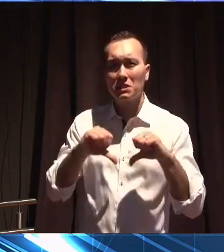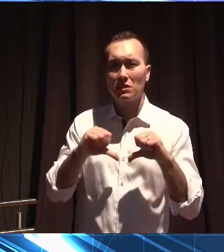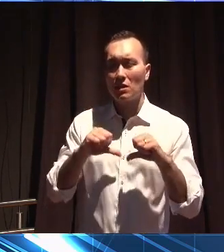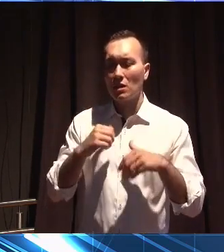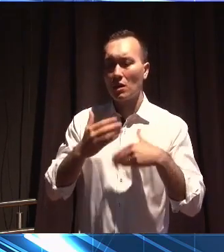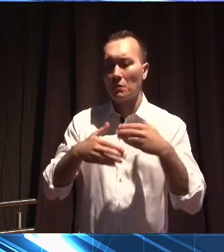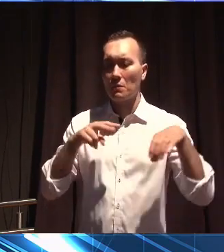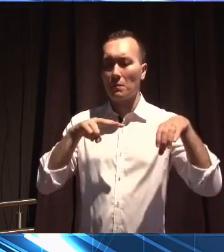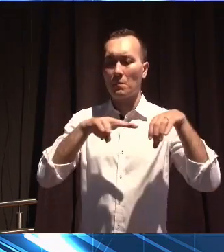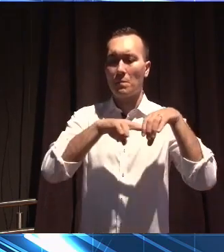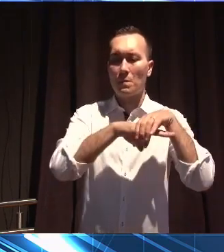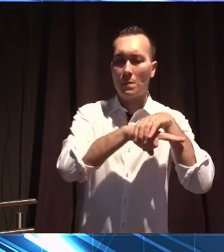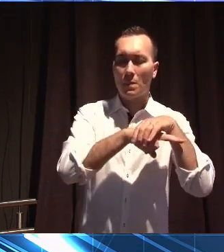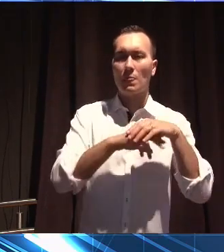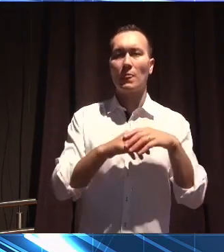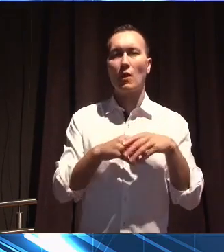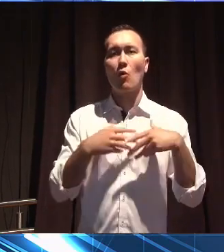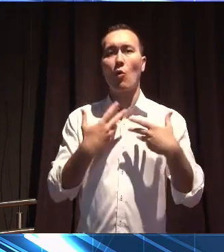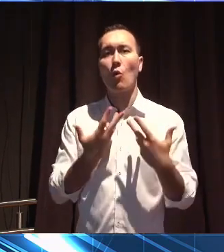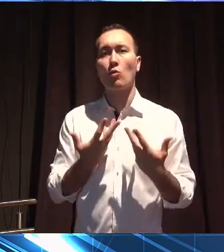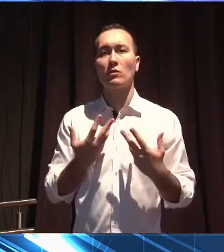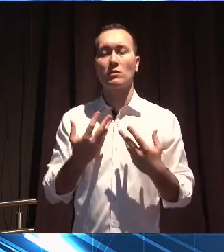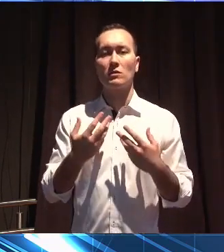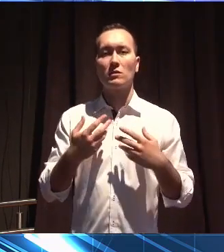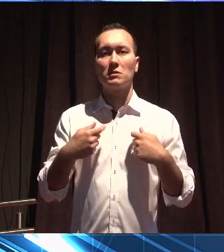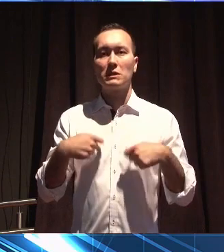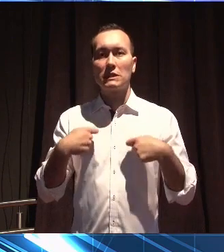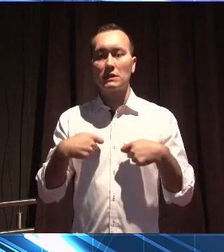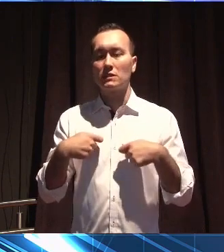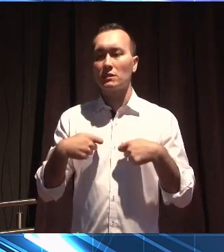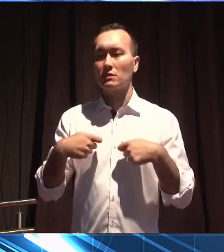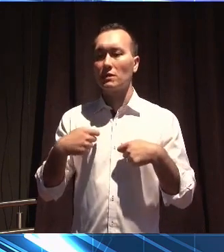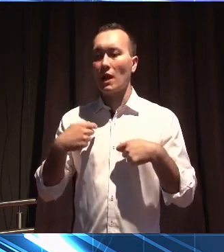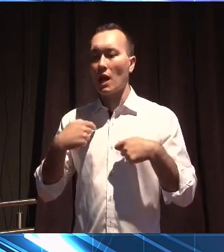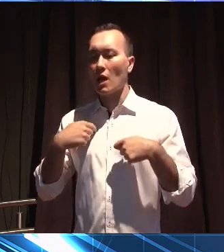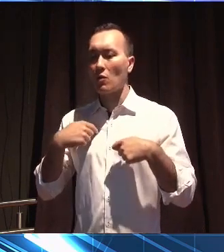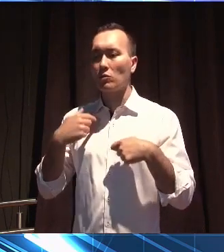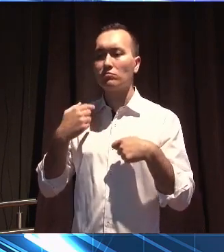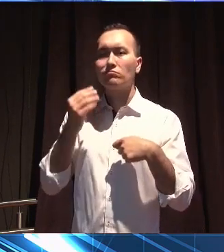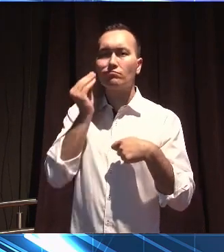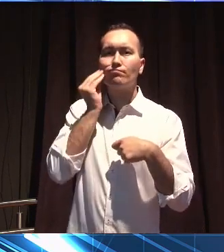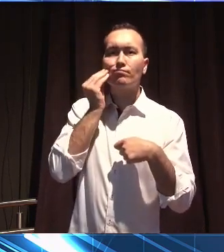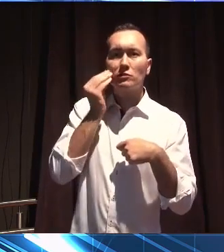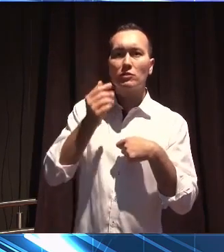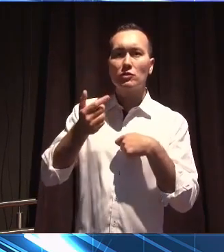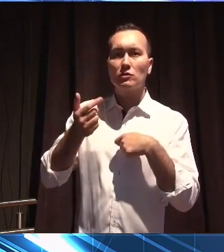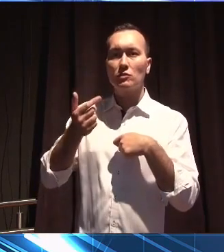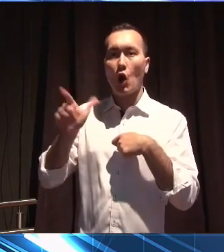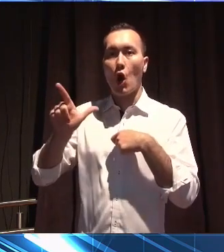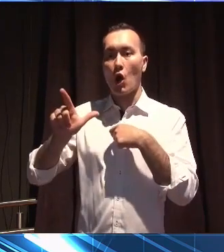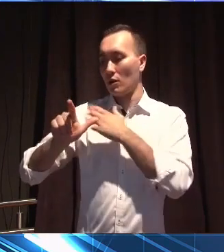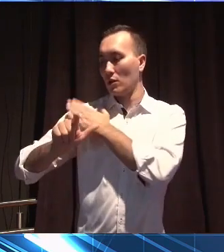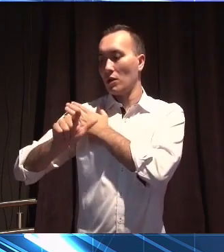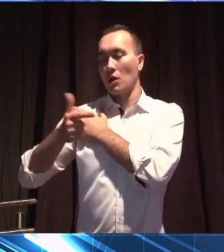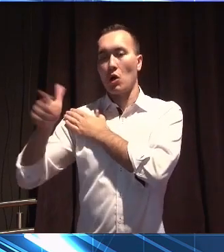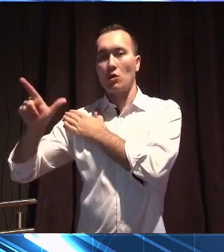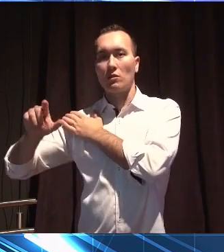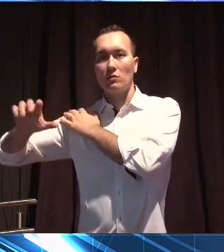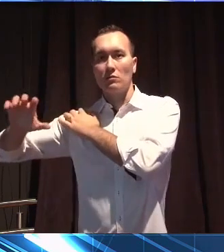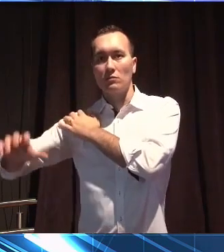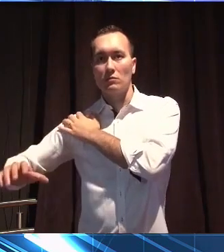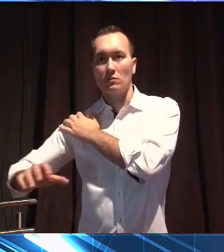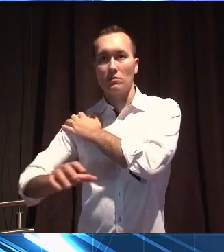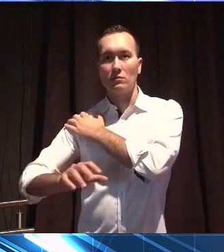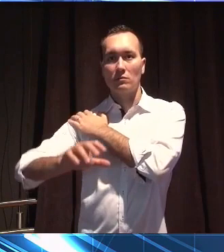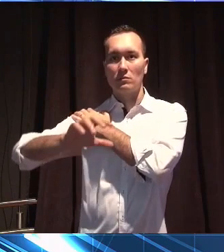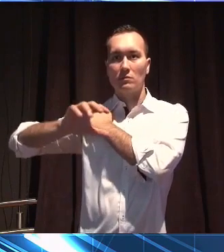algum problema e tenho ali um apoio, talvez, de um terceiro braço. Parece que fica num ambiente fechado. Mas a verdade, e é